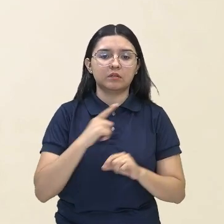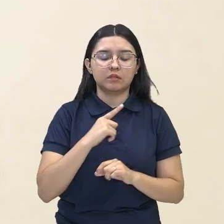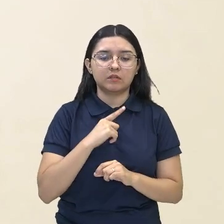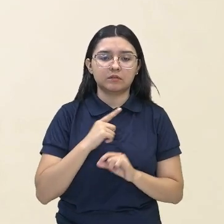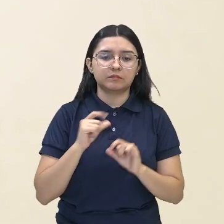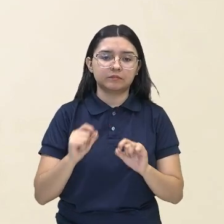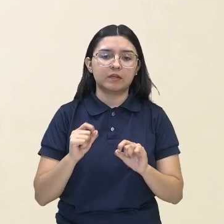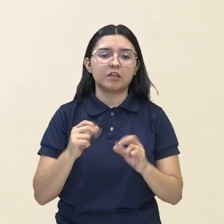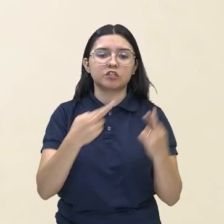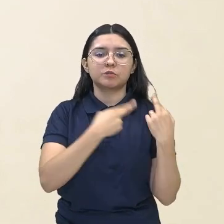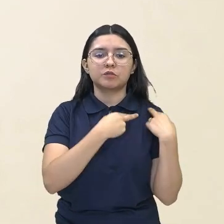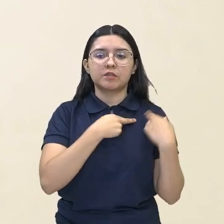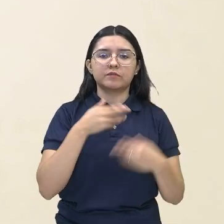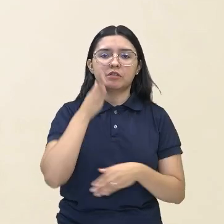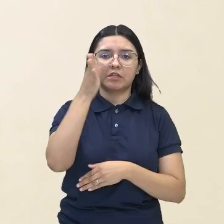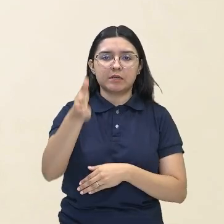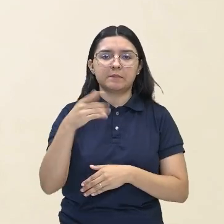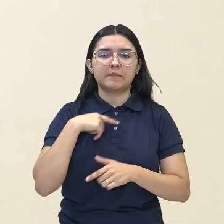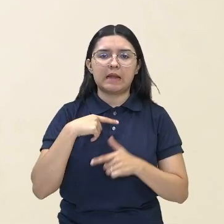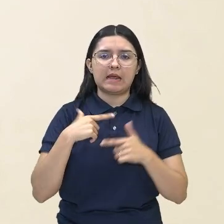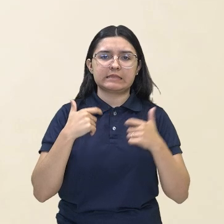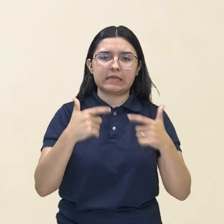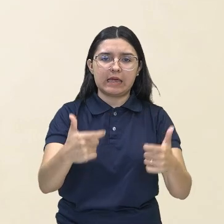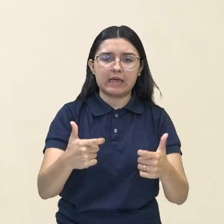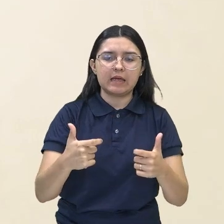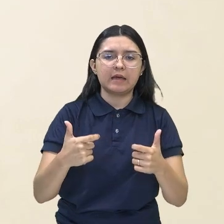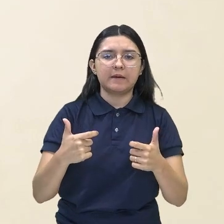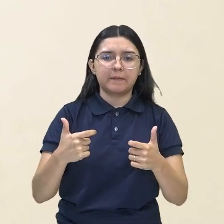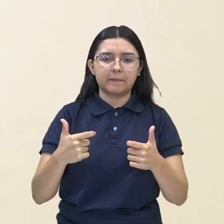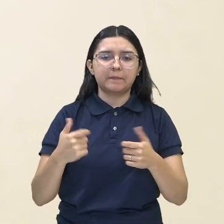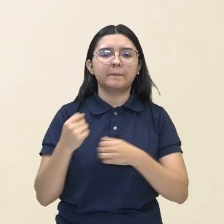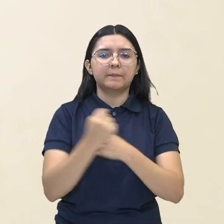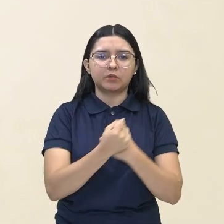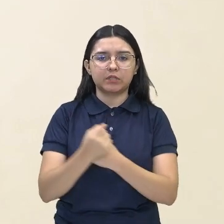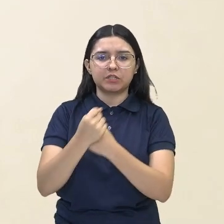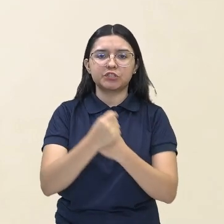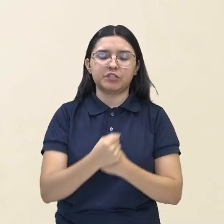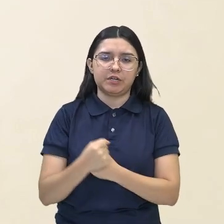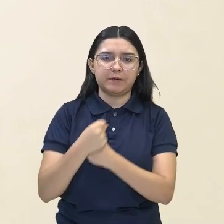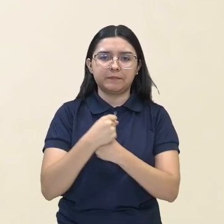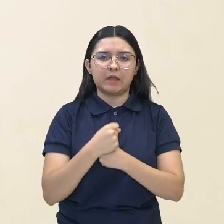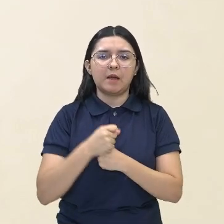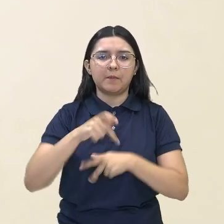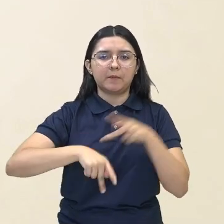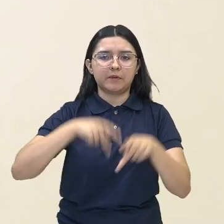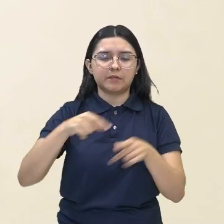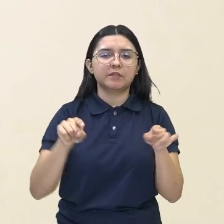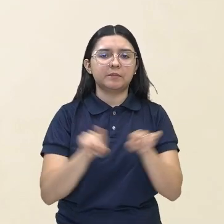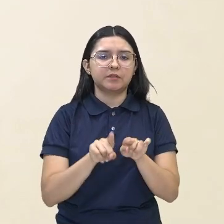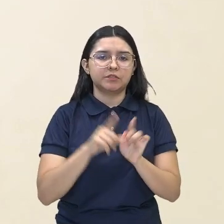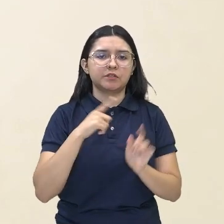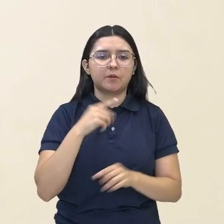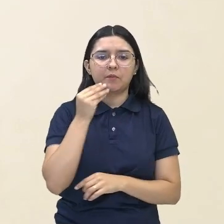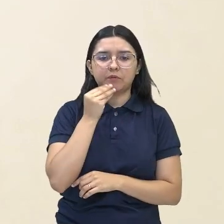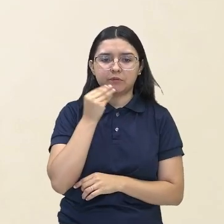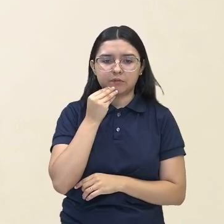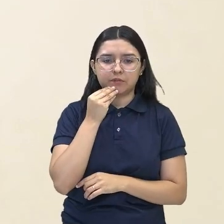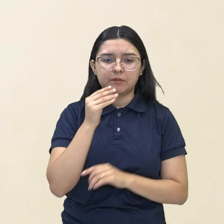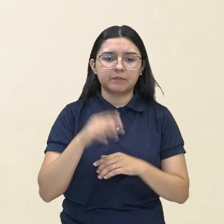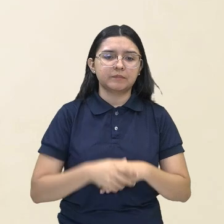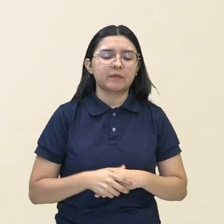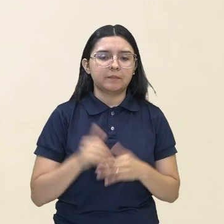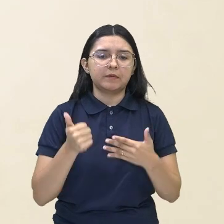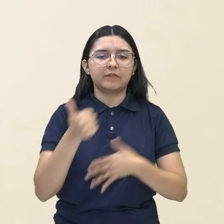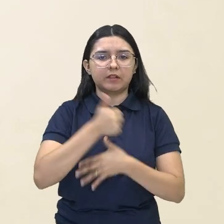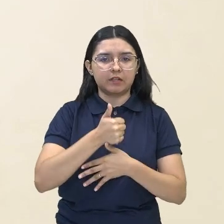de ir para a guerra, de proteger o restante da população e tinham o privilégio de nascença. Geralmente,